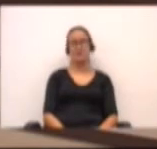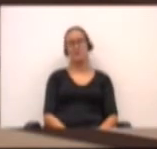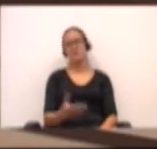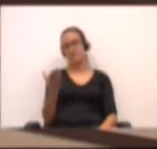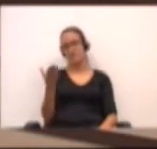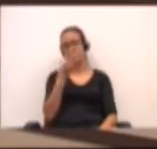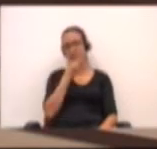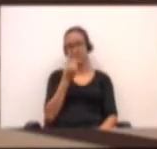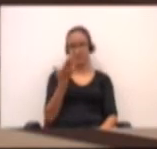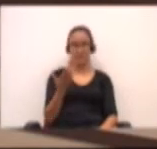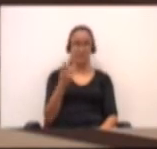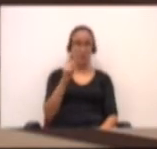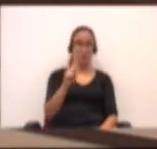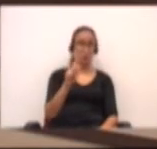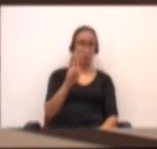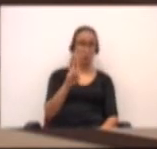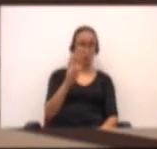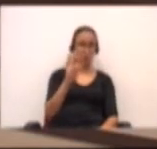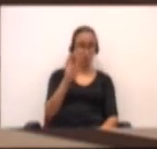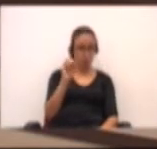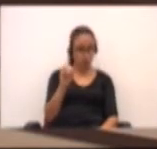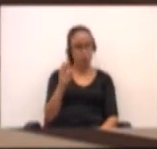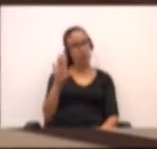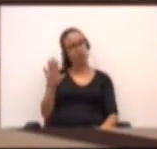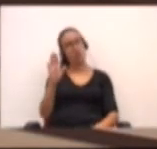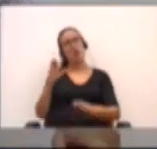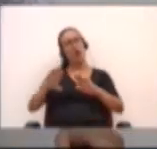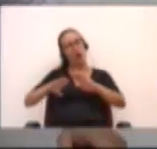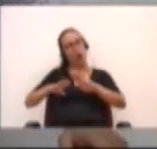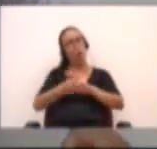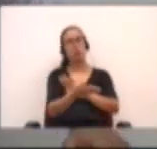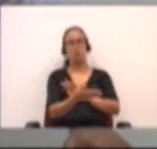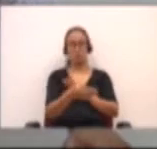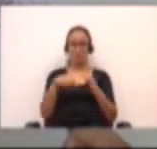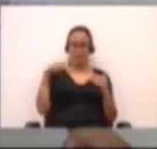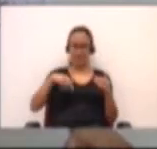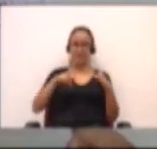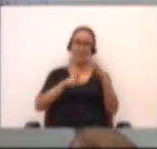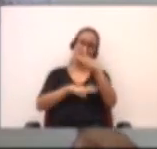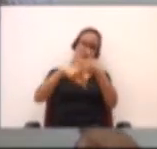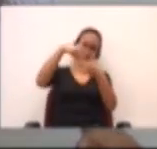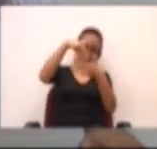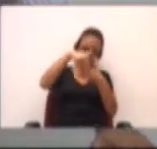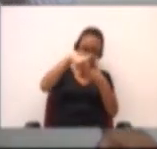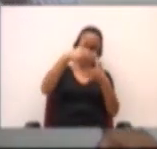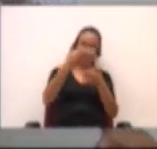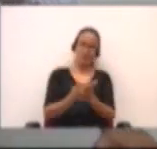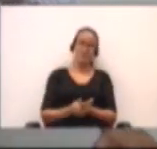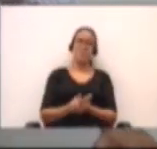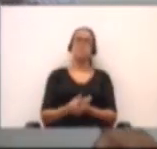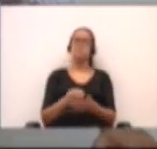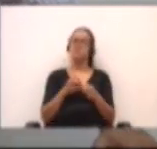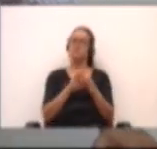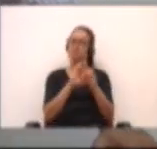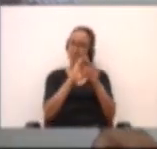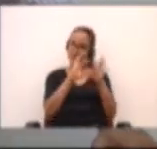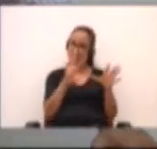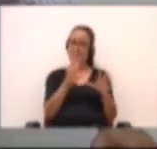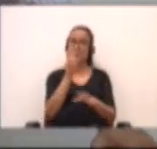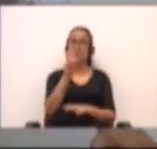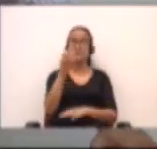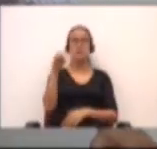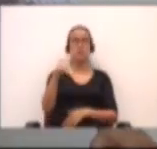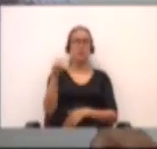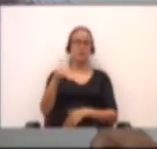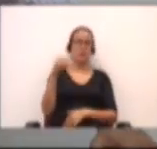Senhor Guto Rodrigues, o senhor já está acostumado a usar a tribuna desta casa e, a partir desse momento, Vossa Senhoria